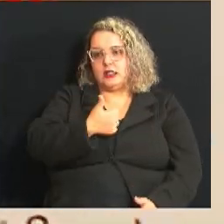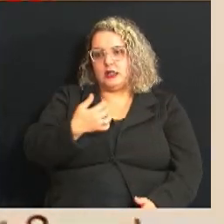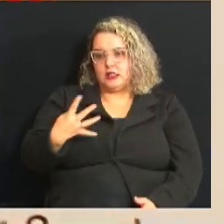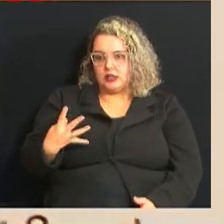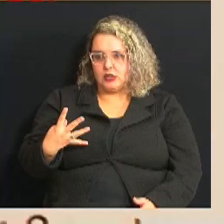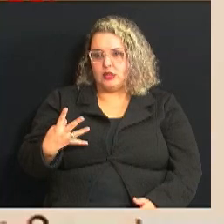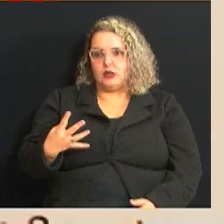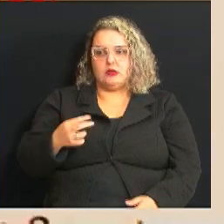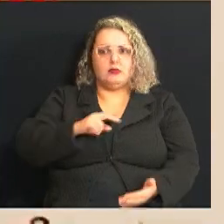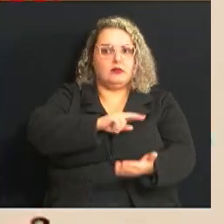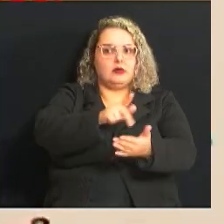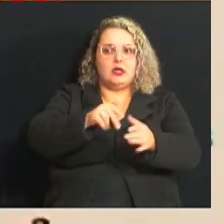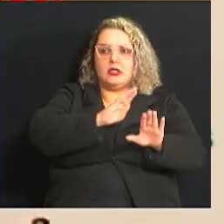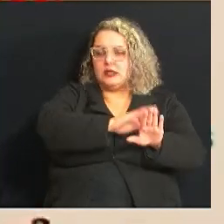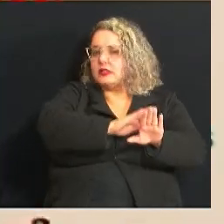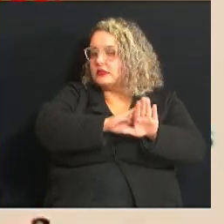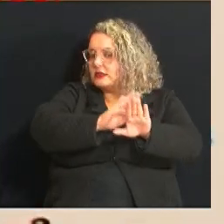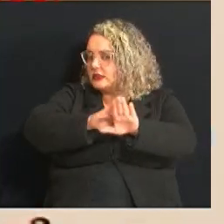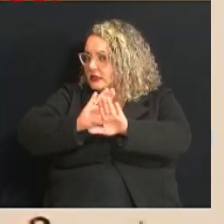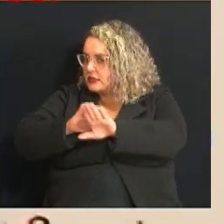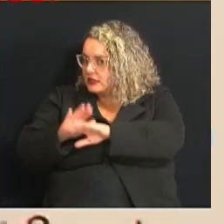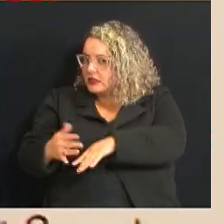diversas atividades, a gente vai ter